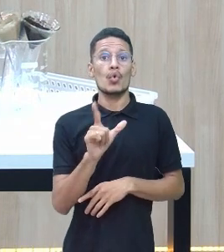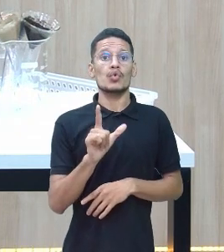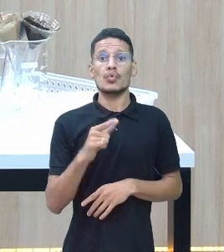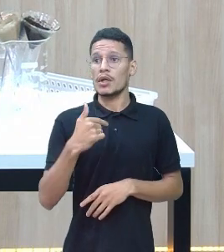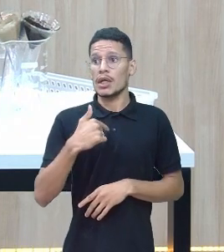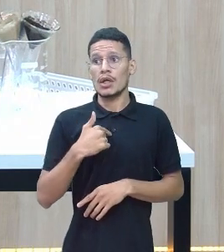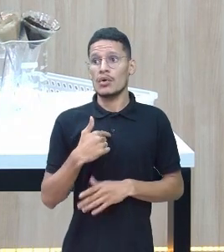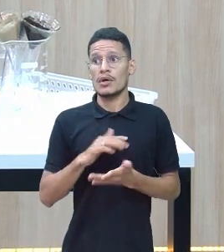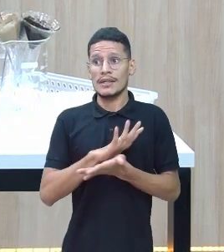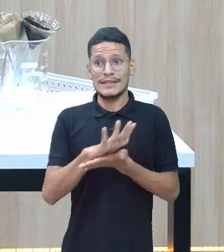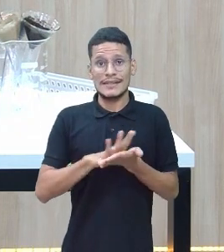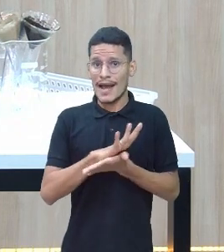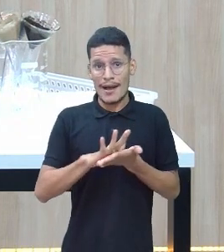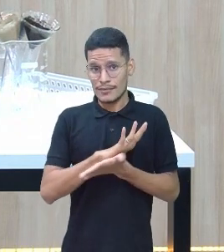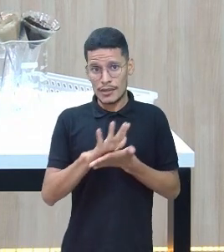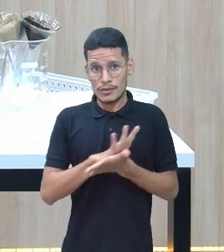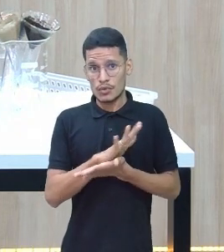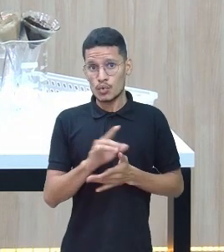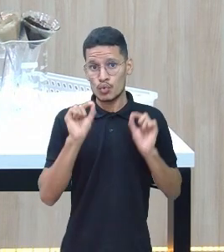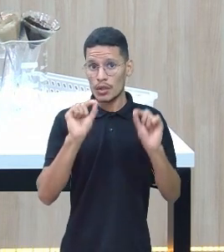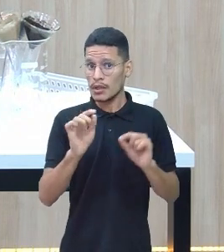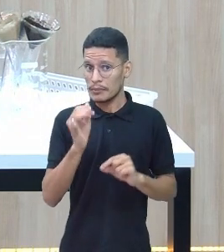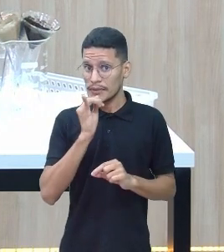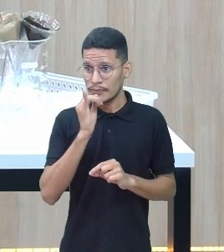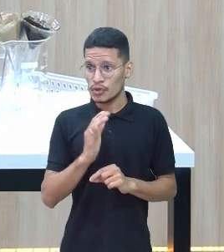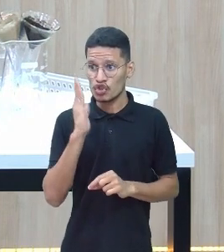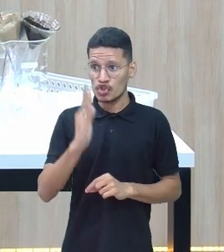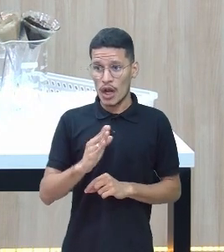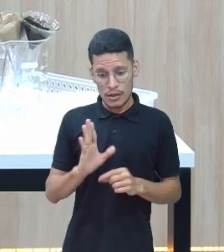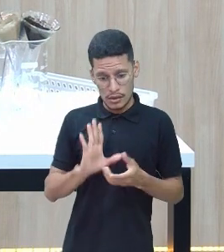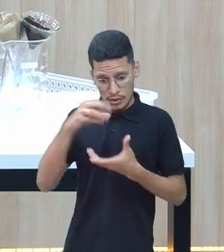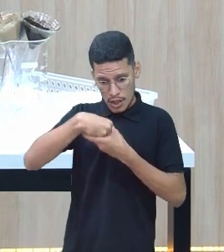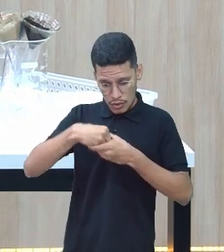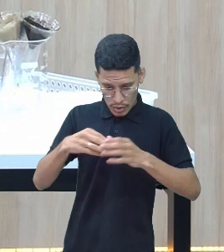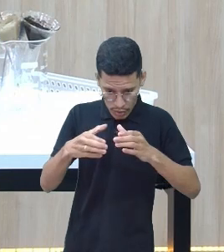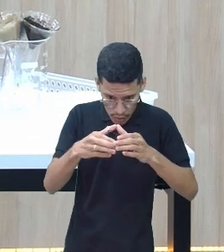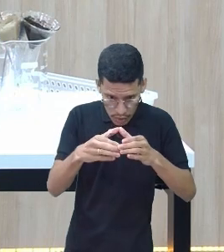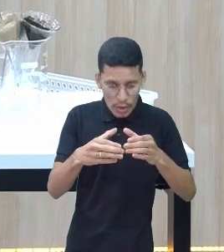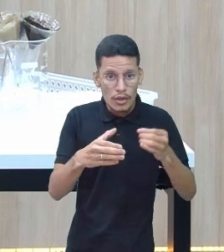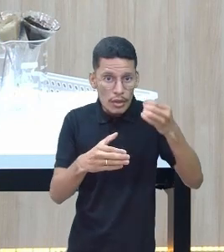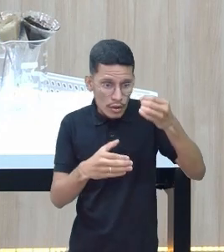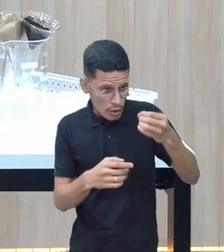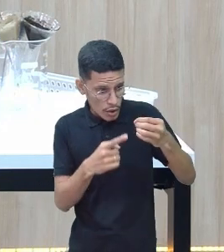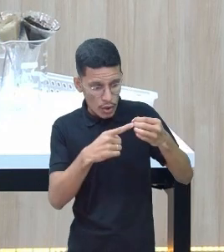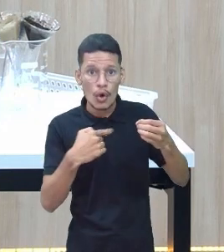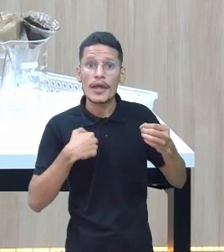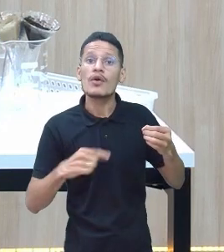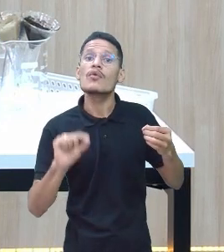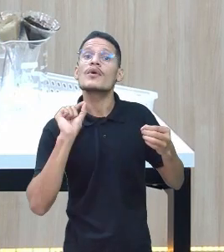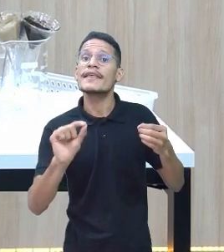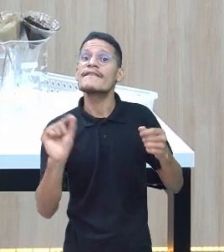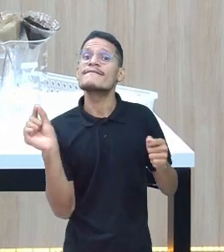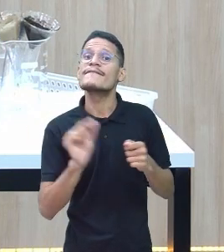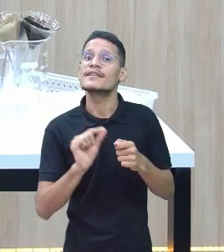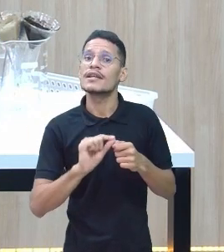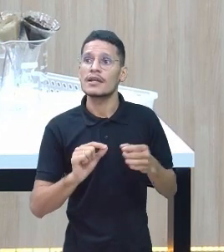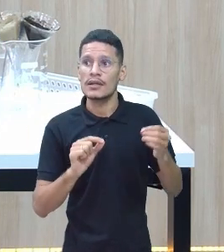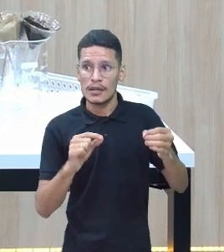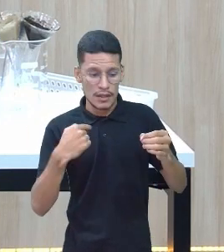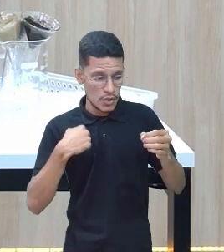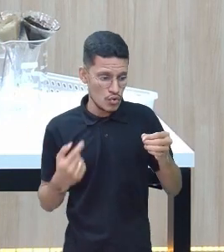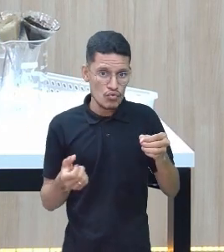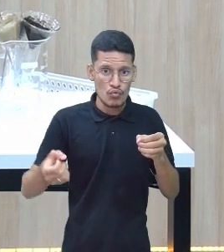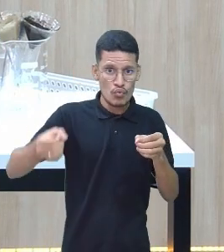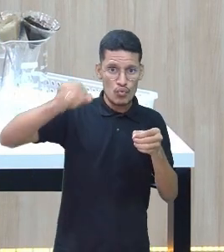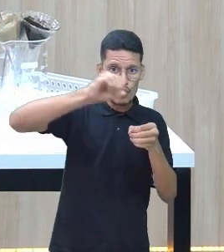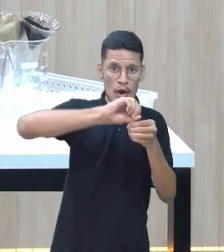não apertei muito aqui nesse recipiente, nesse becker. Mas eu posso fazer o seguinte, né? Eu posso colocar água e vocês